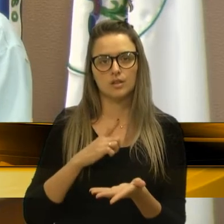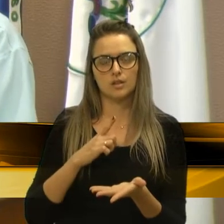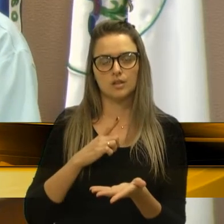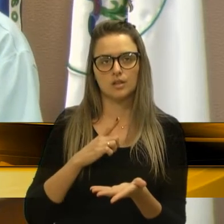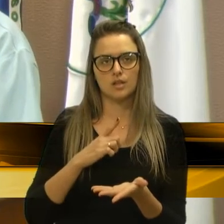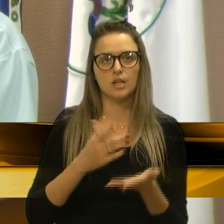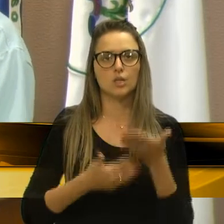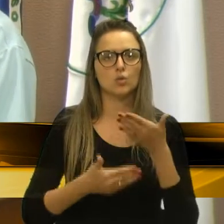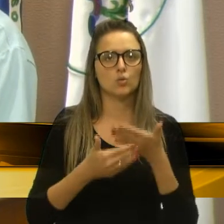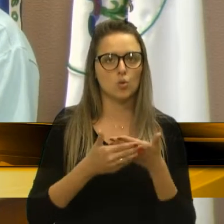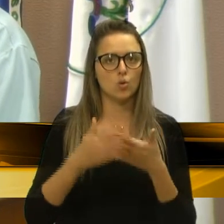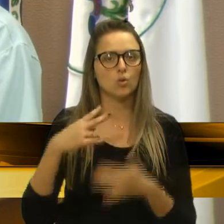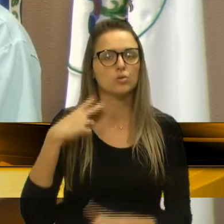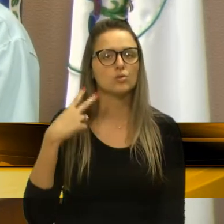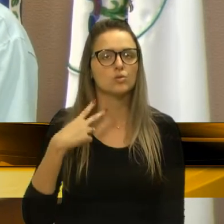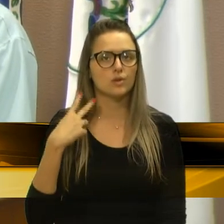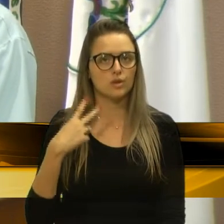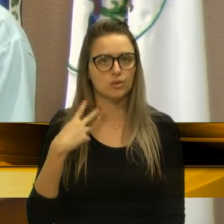demais vereadores